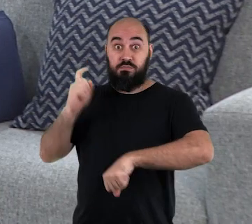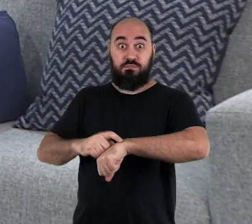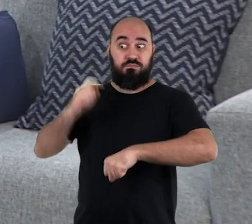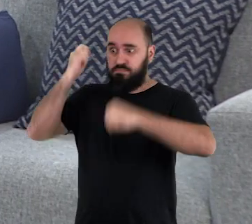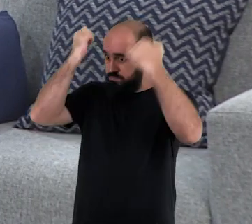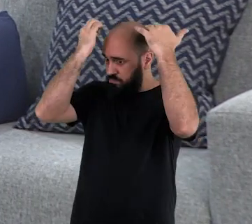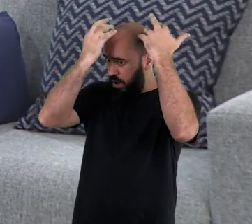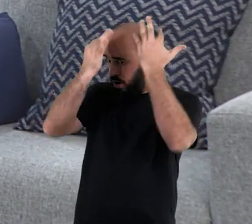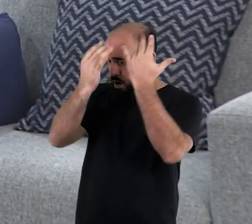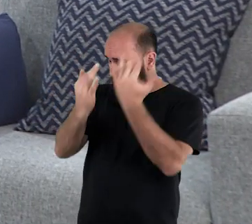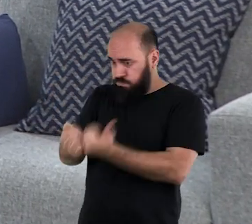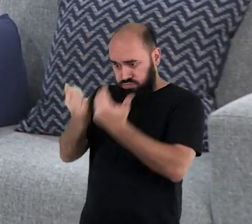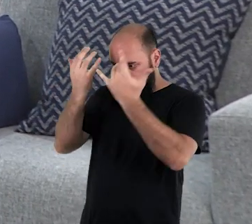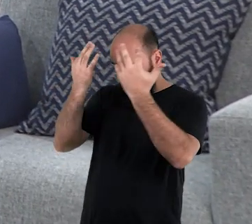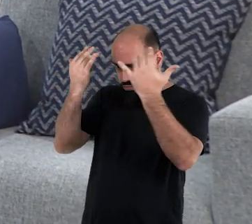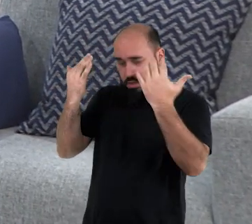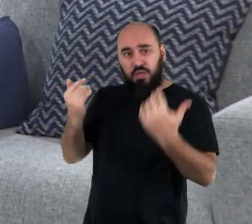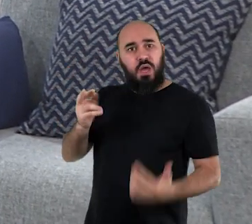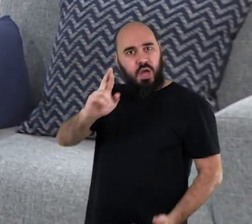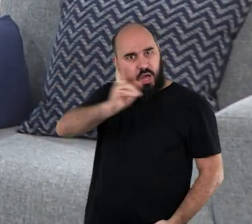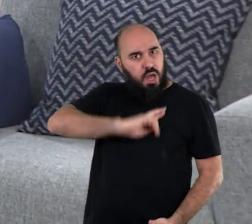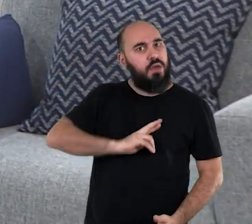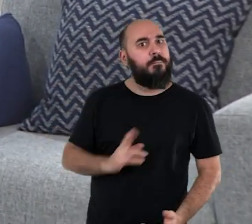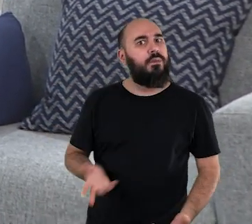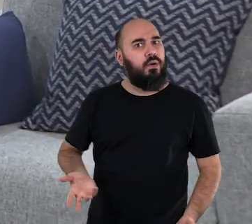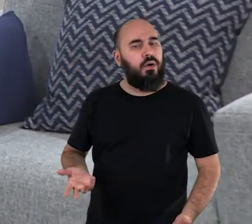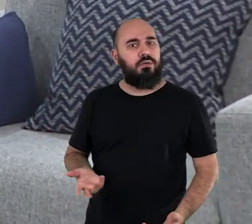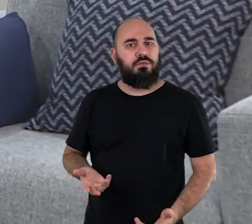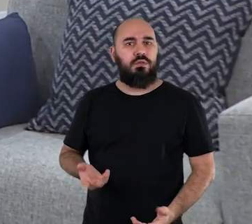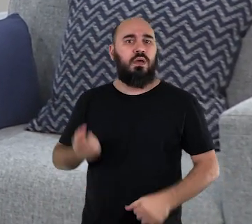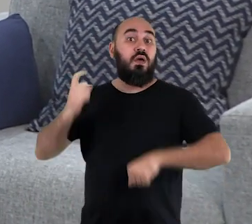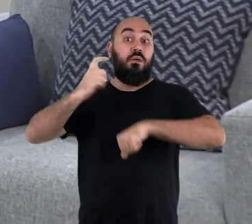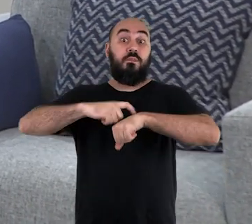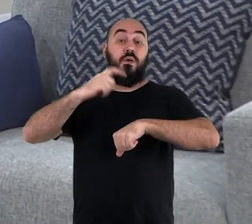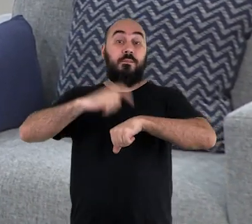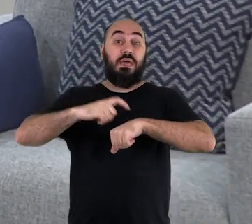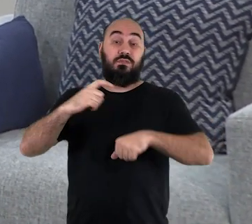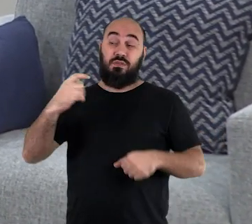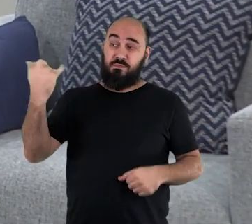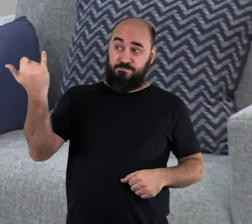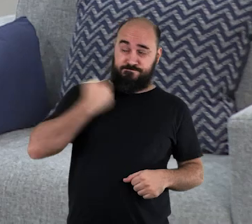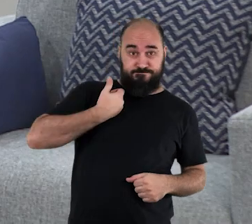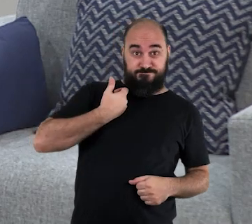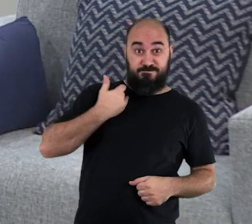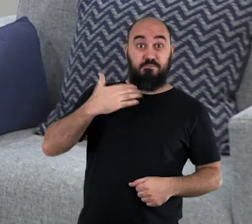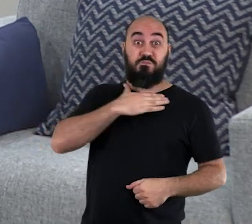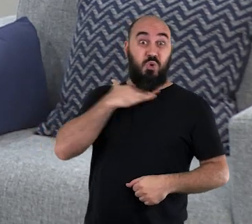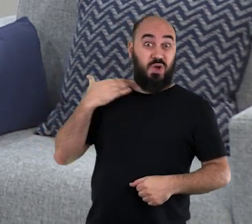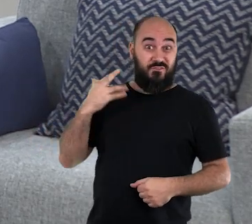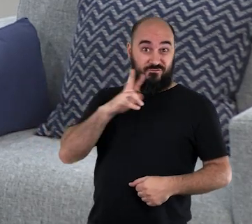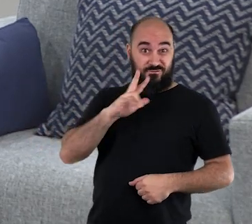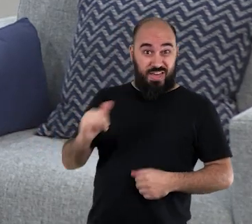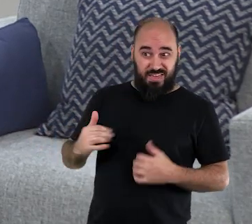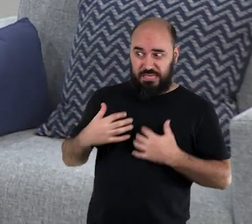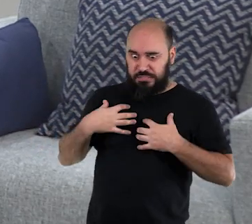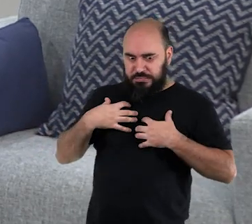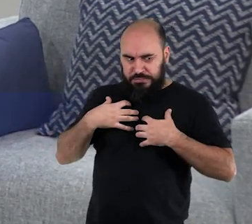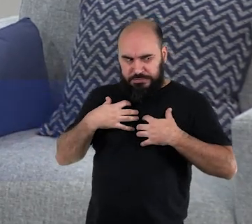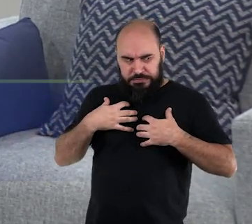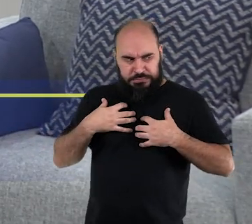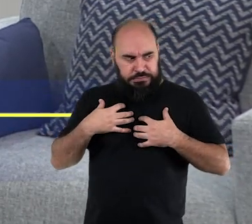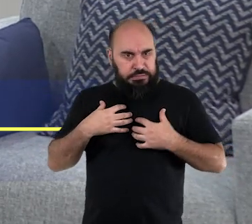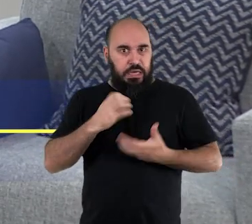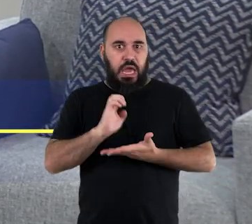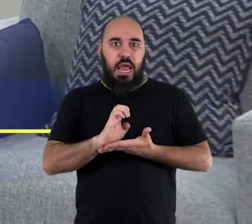suas orações, nesse momento, ao ser ameaçado por Jezabel, o texto diz: